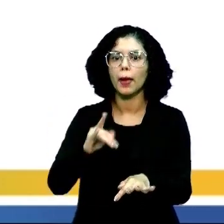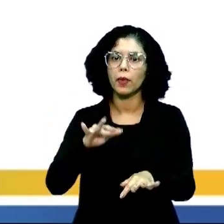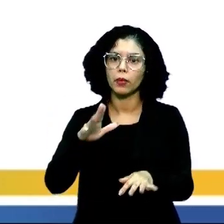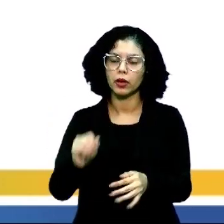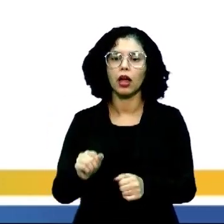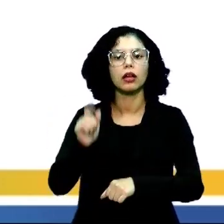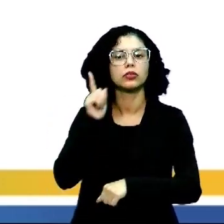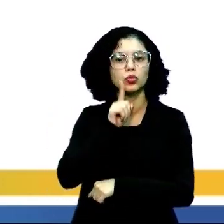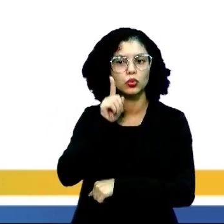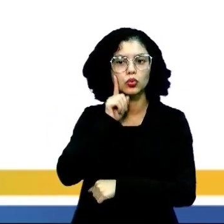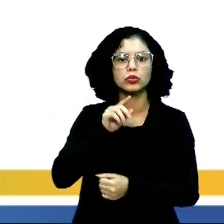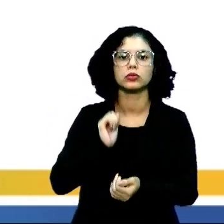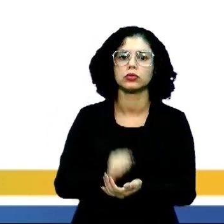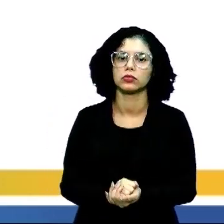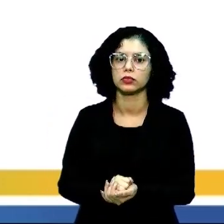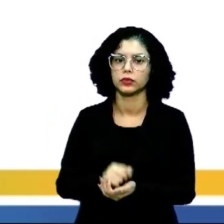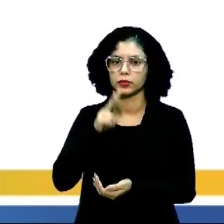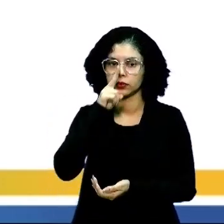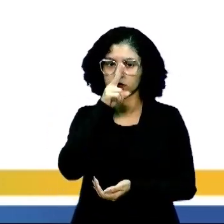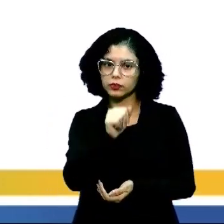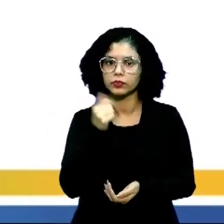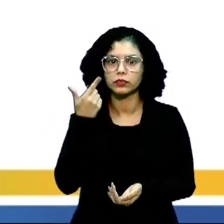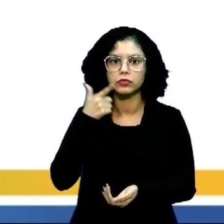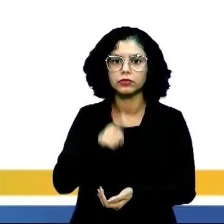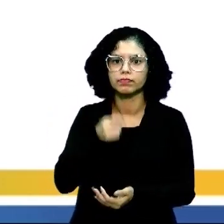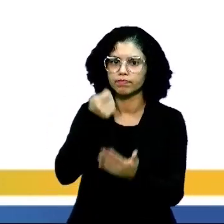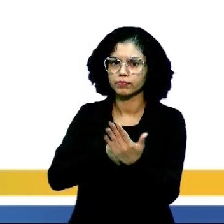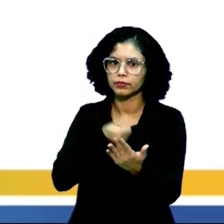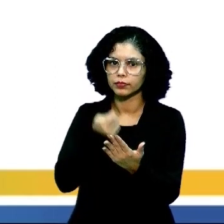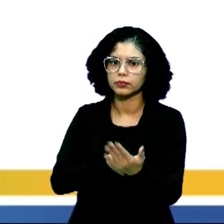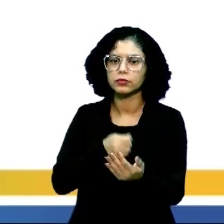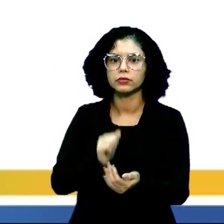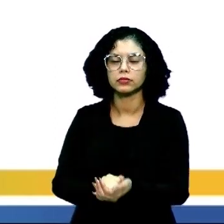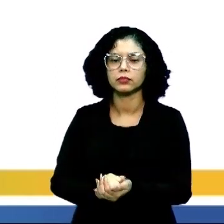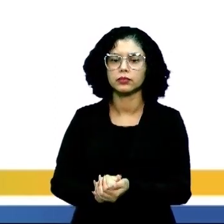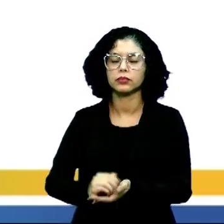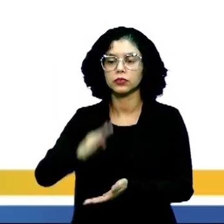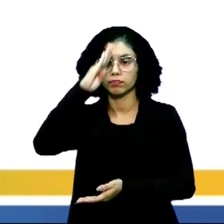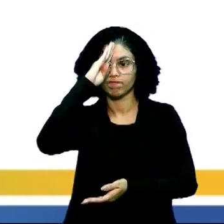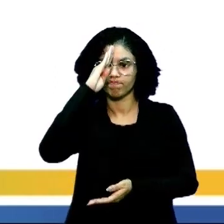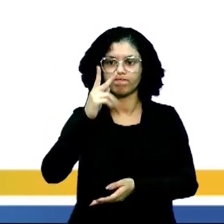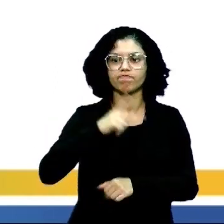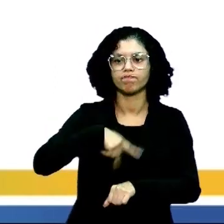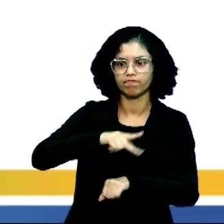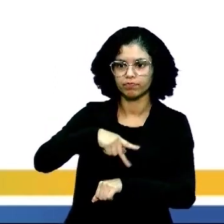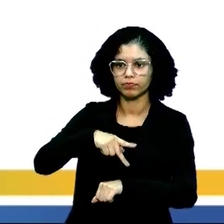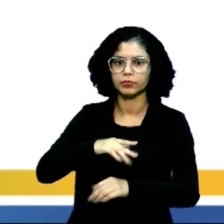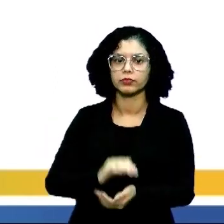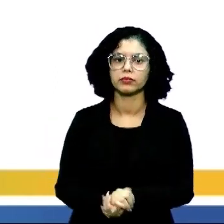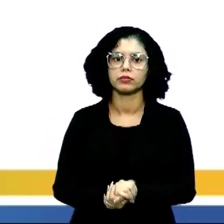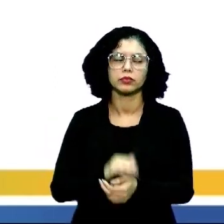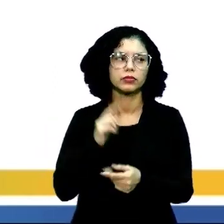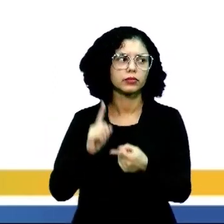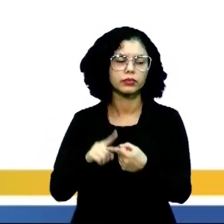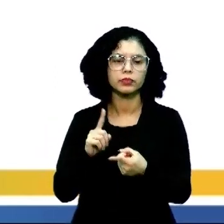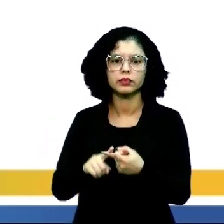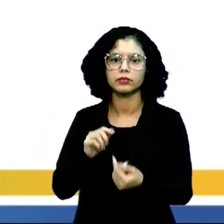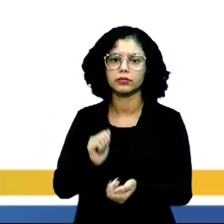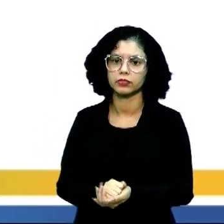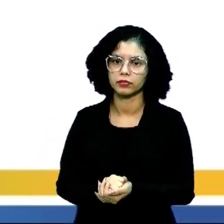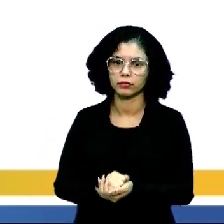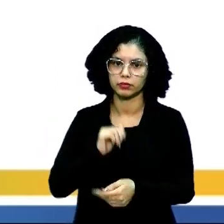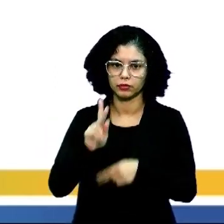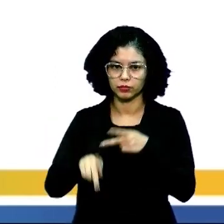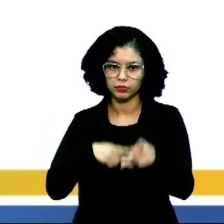impopular nos Estados Unidos, que foram forçados a retirar as tropas do país. Por que impopular? Porque a